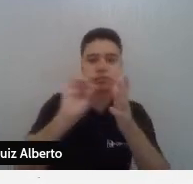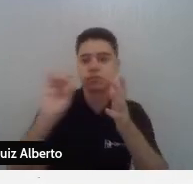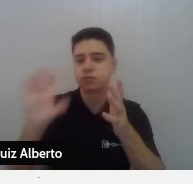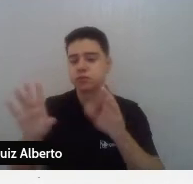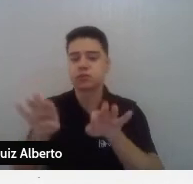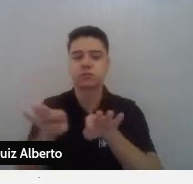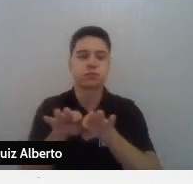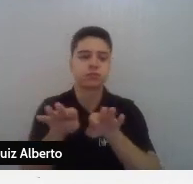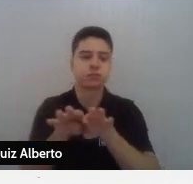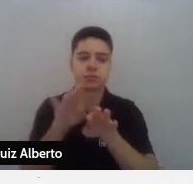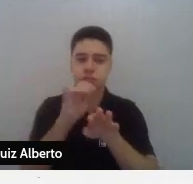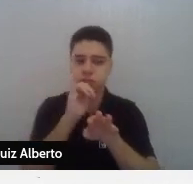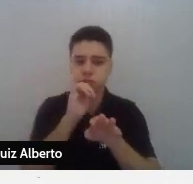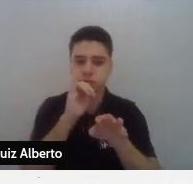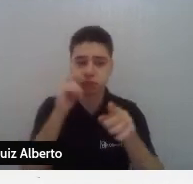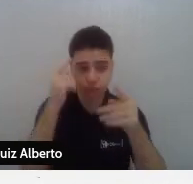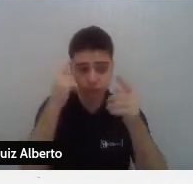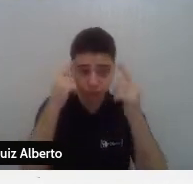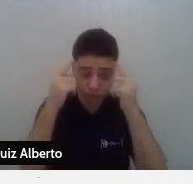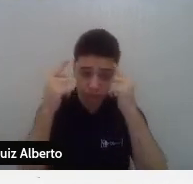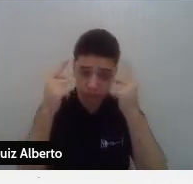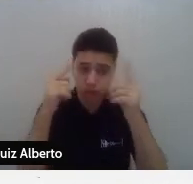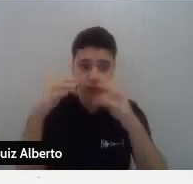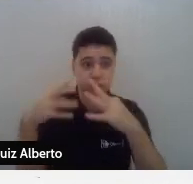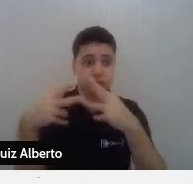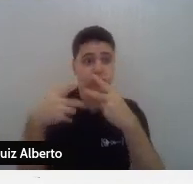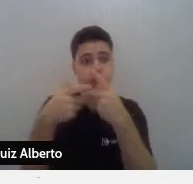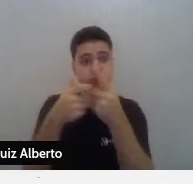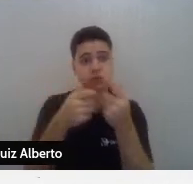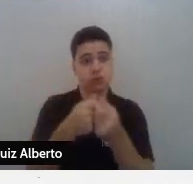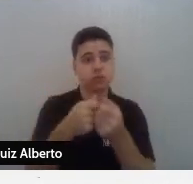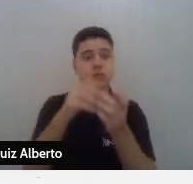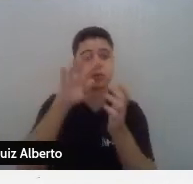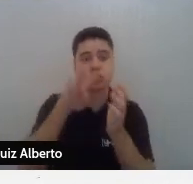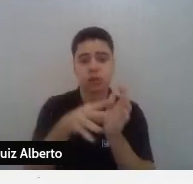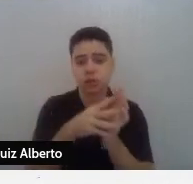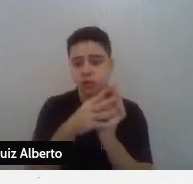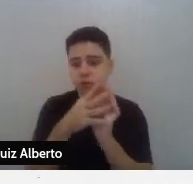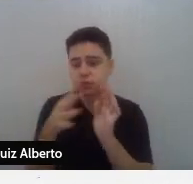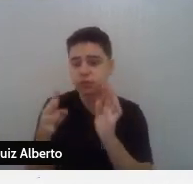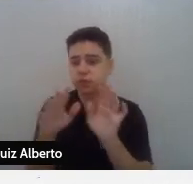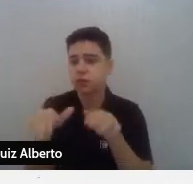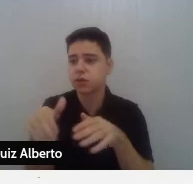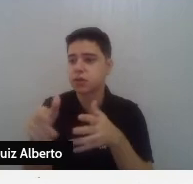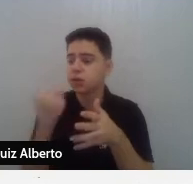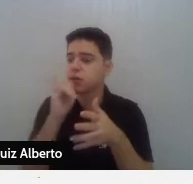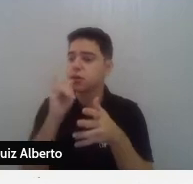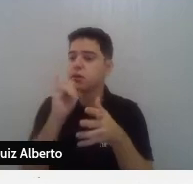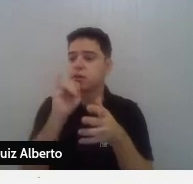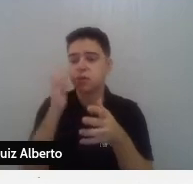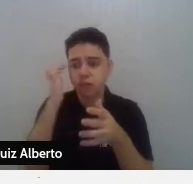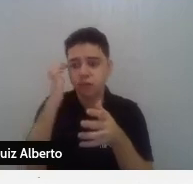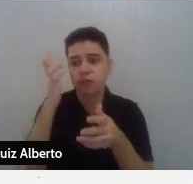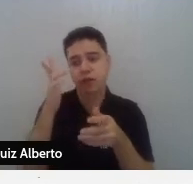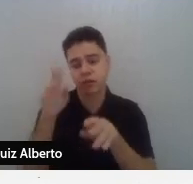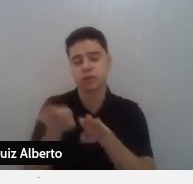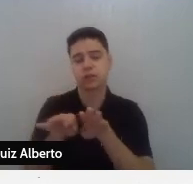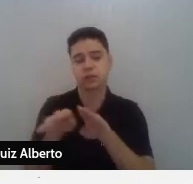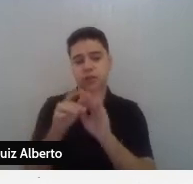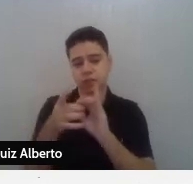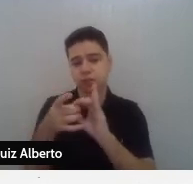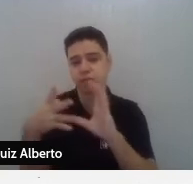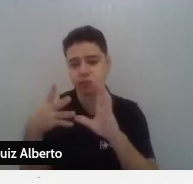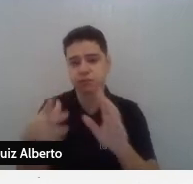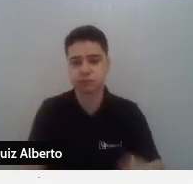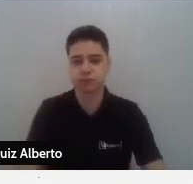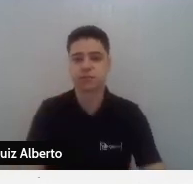Então, pensando, né, na grade, no quadriculado, então facilitando também o acesso.